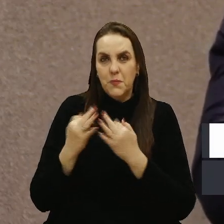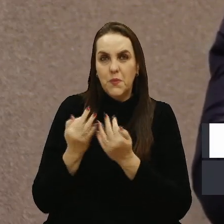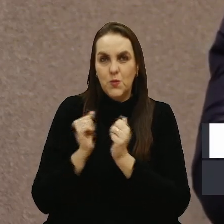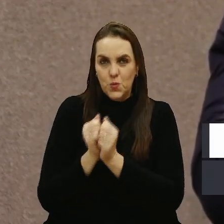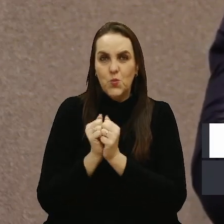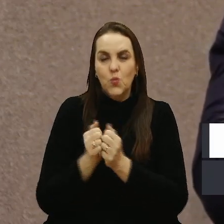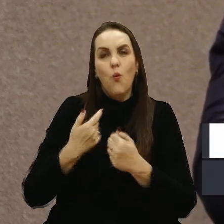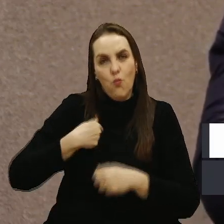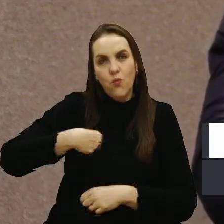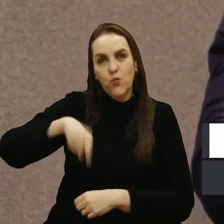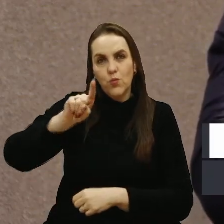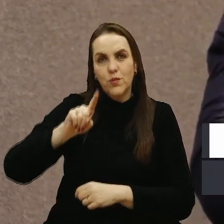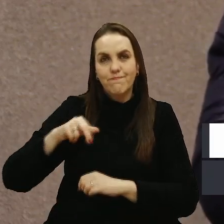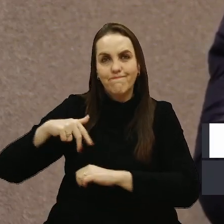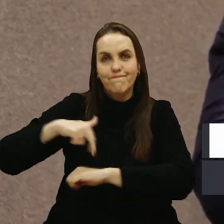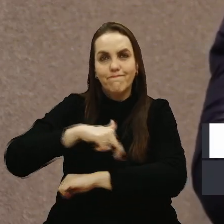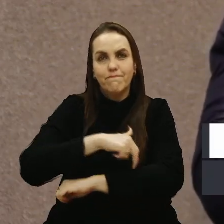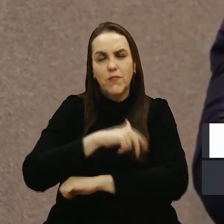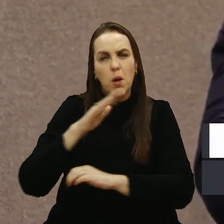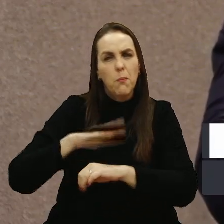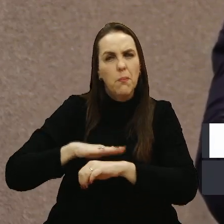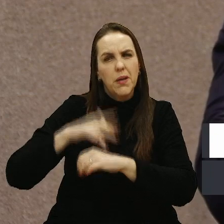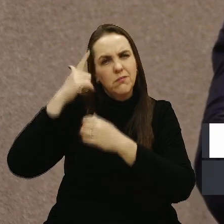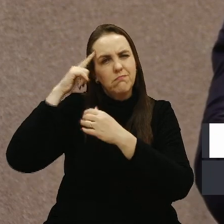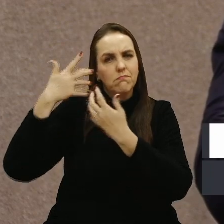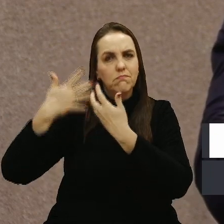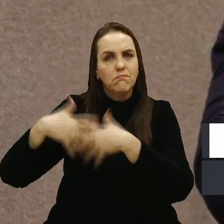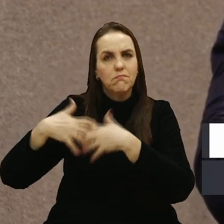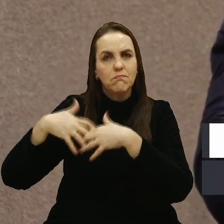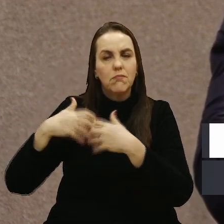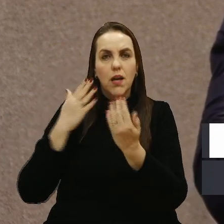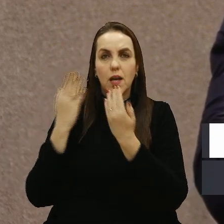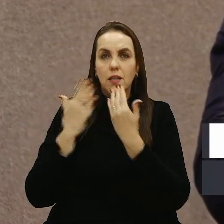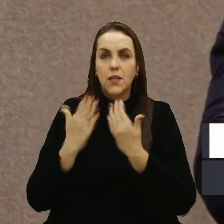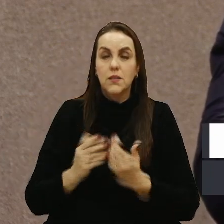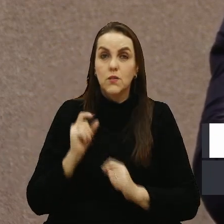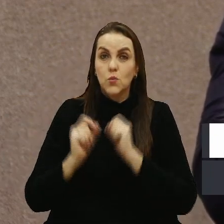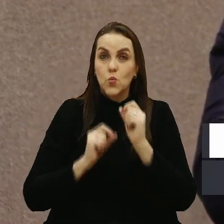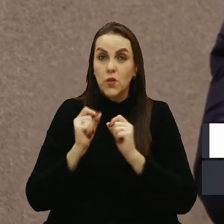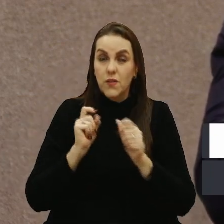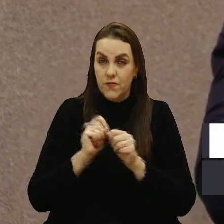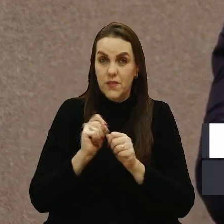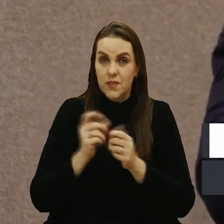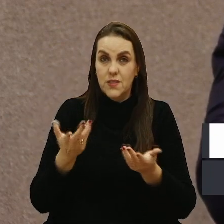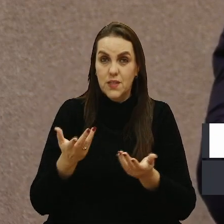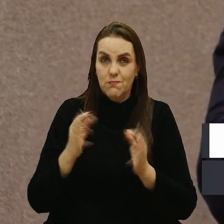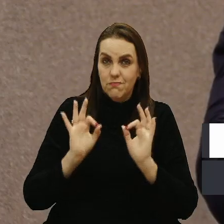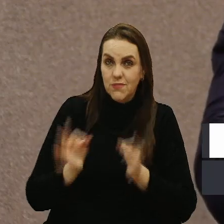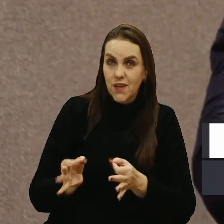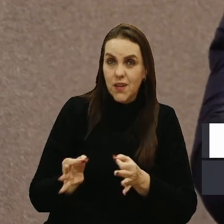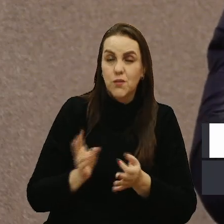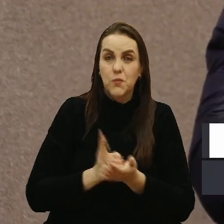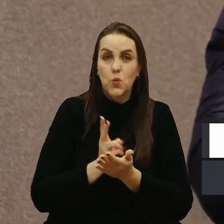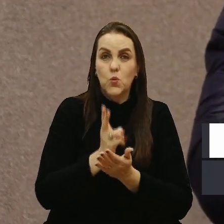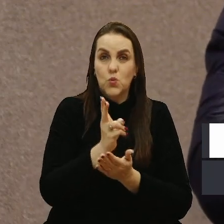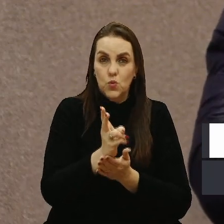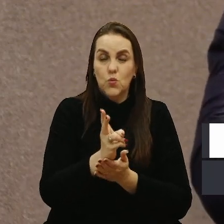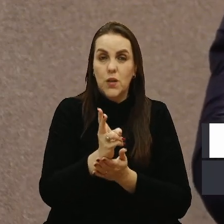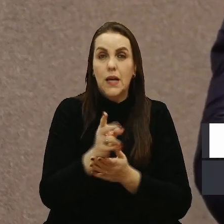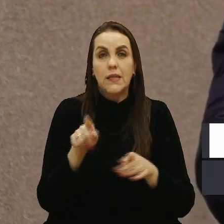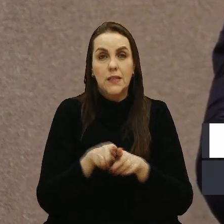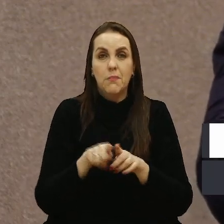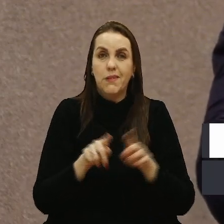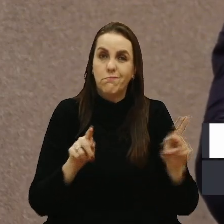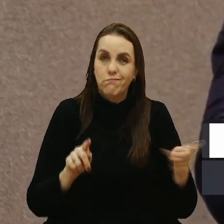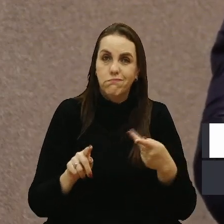Caravaggio e é um momento de reflexão, de nós analisarmos aquilo que estamos fazendo corretamente para mantermos e aquilo que não